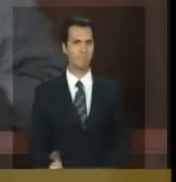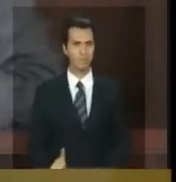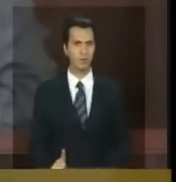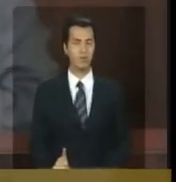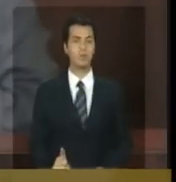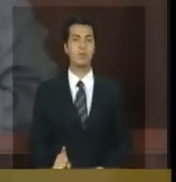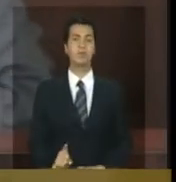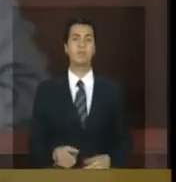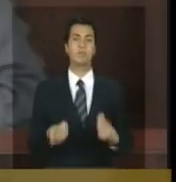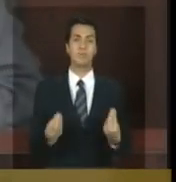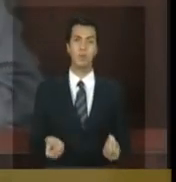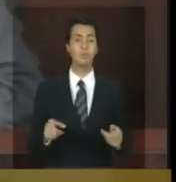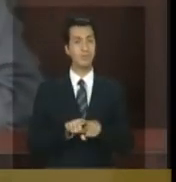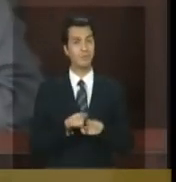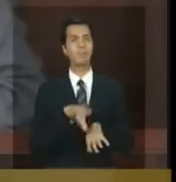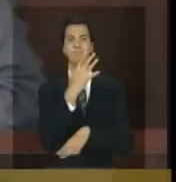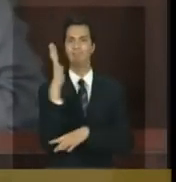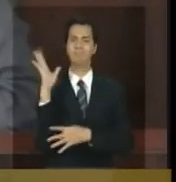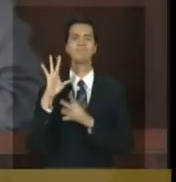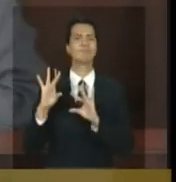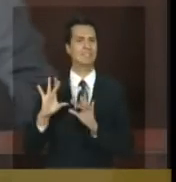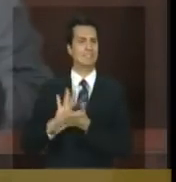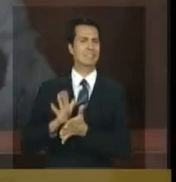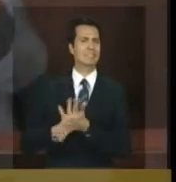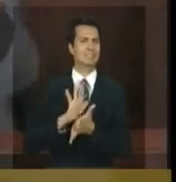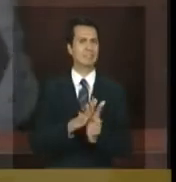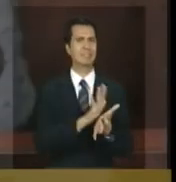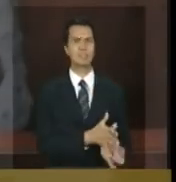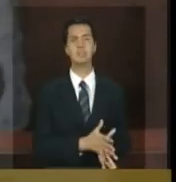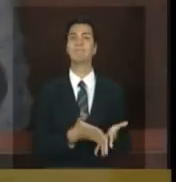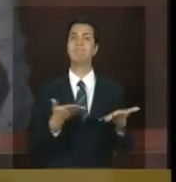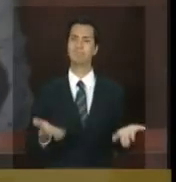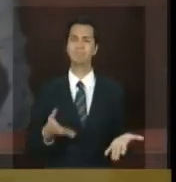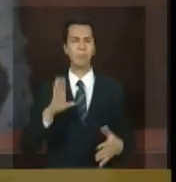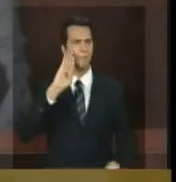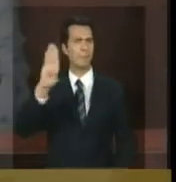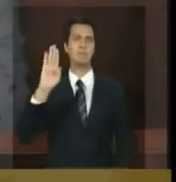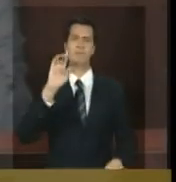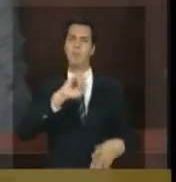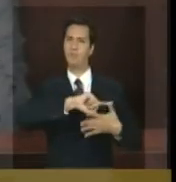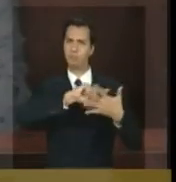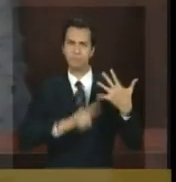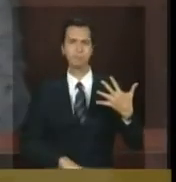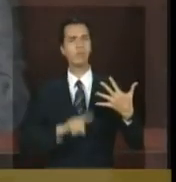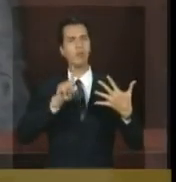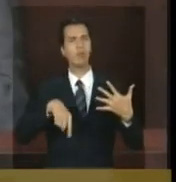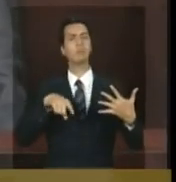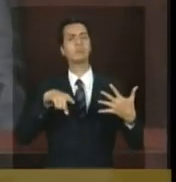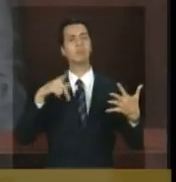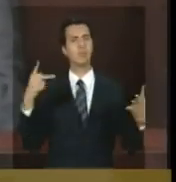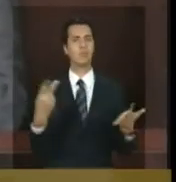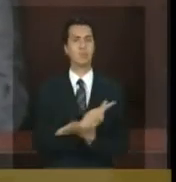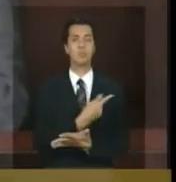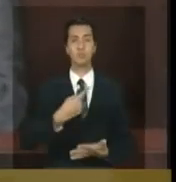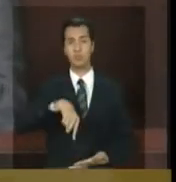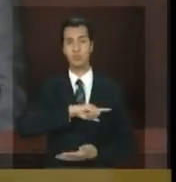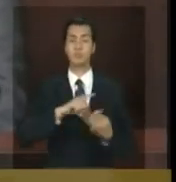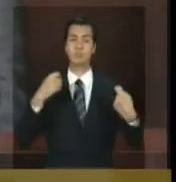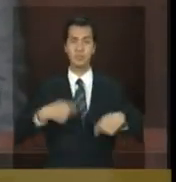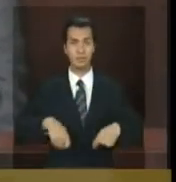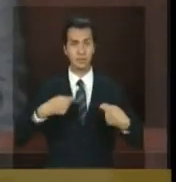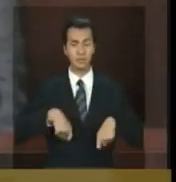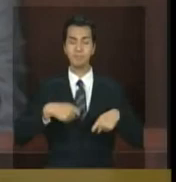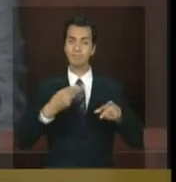E levam à degradação ambiental. Isso é o central, isso é que está naquilo que a gente